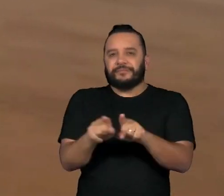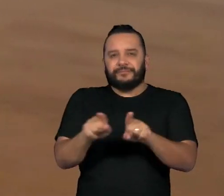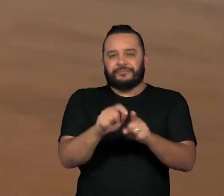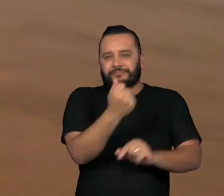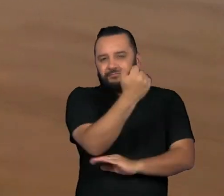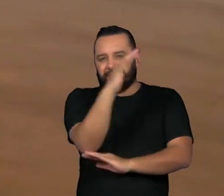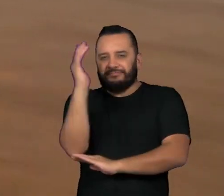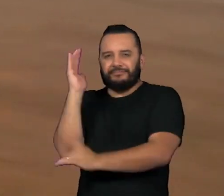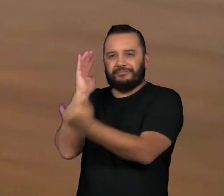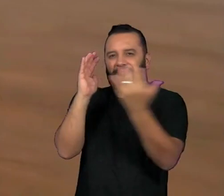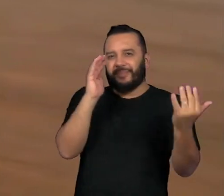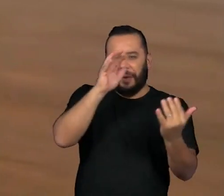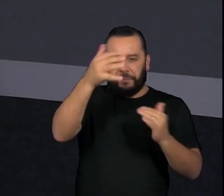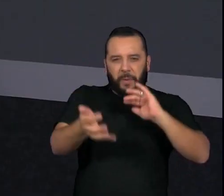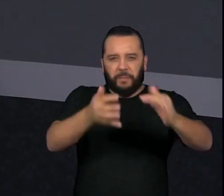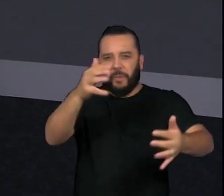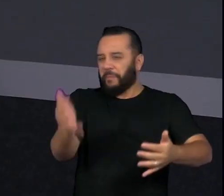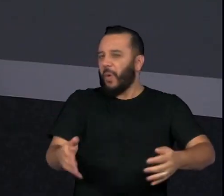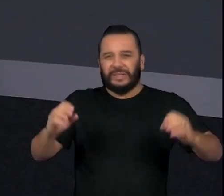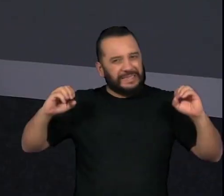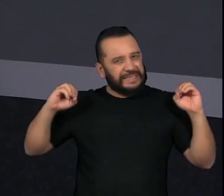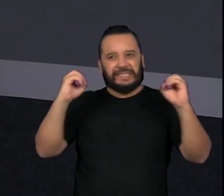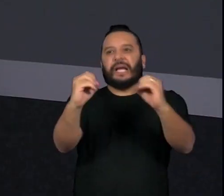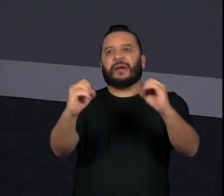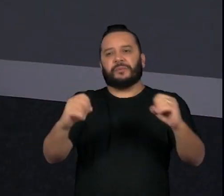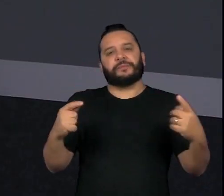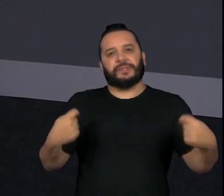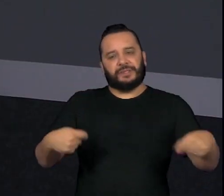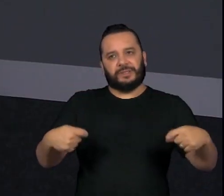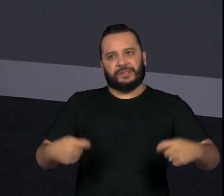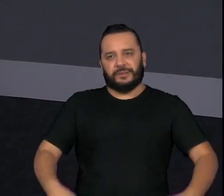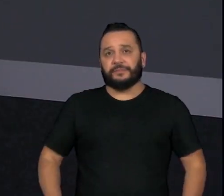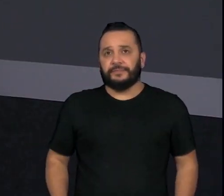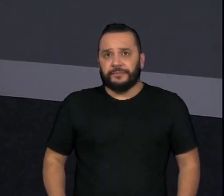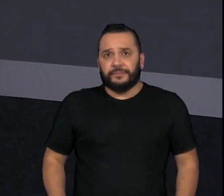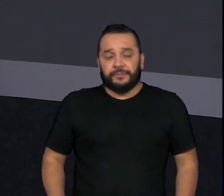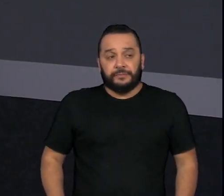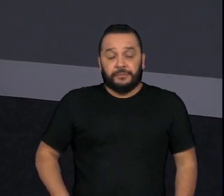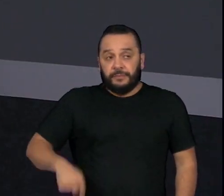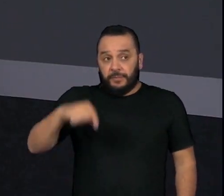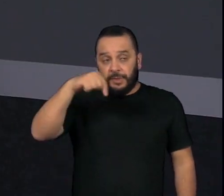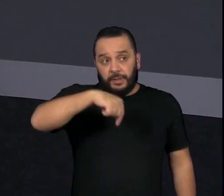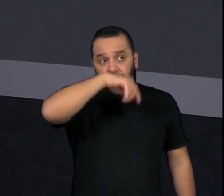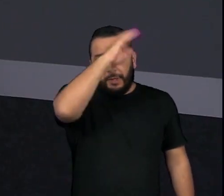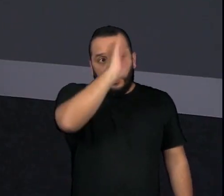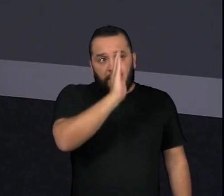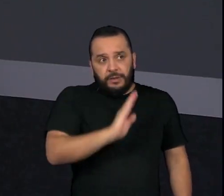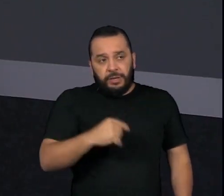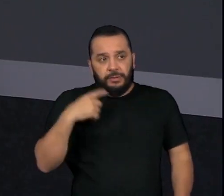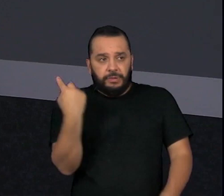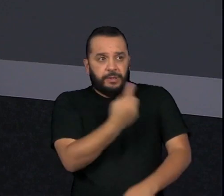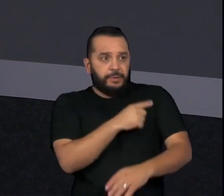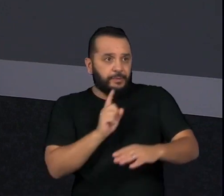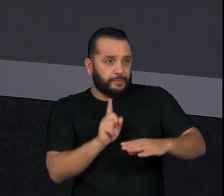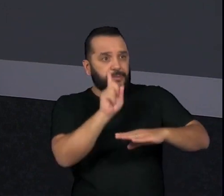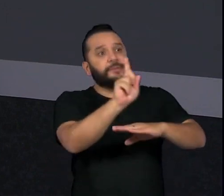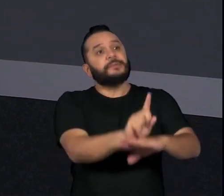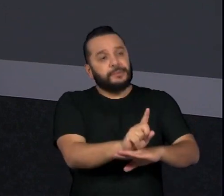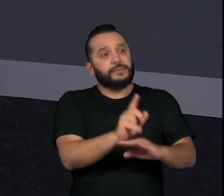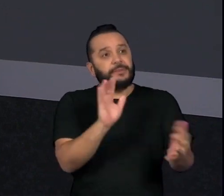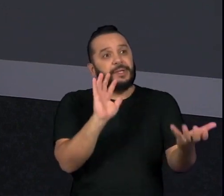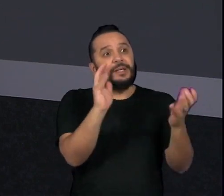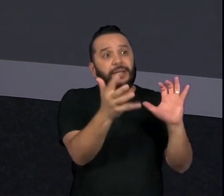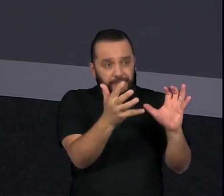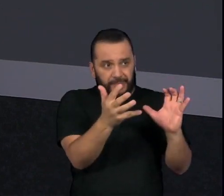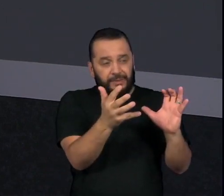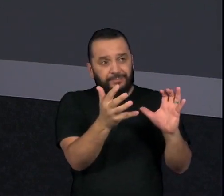de florestas tropicais. E a situação do Brasil, como é que está? A gente já teve um protagonismo nessa questão climática e depois